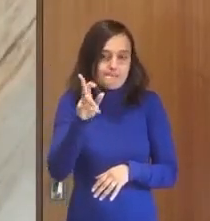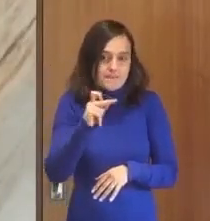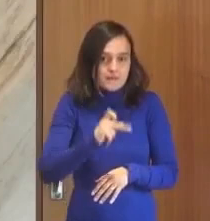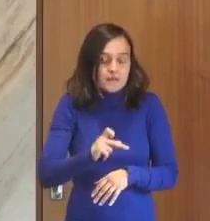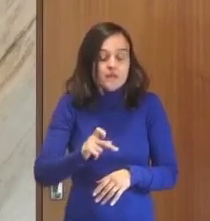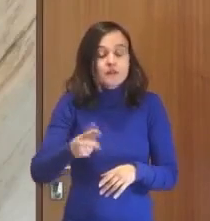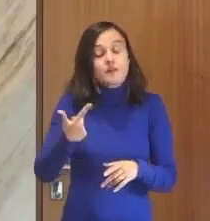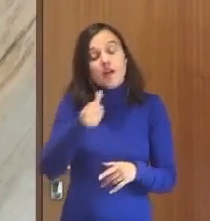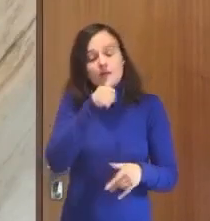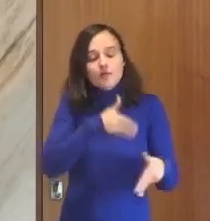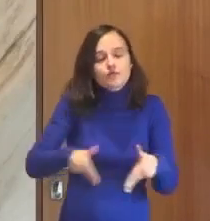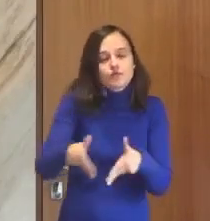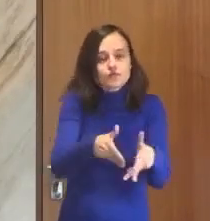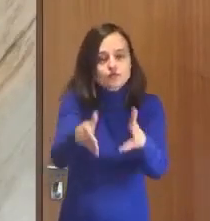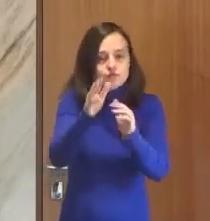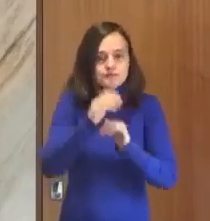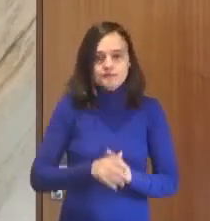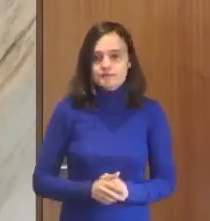límpidas.